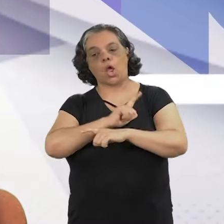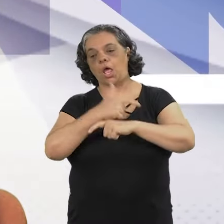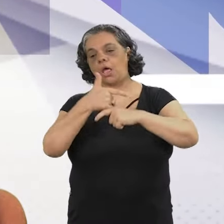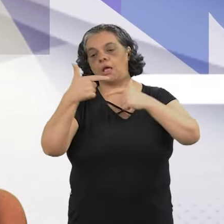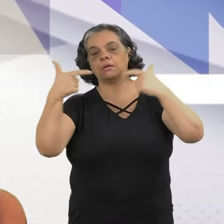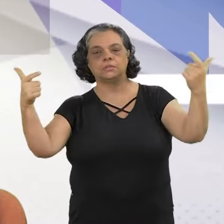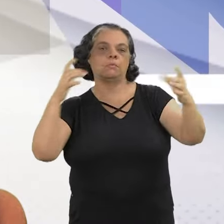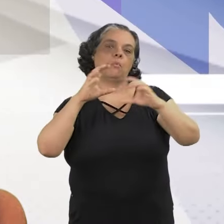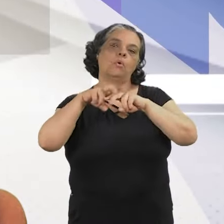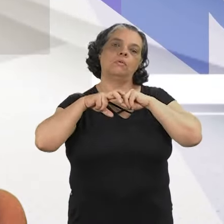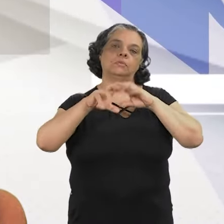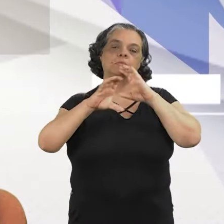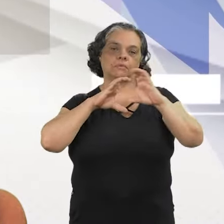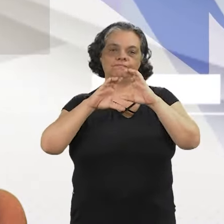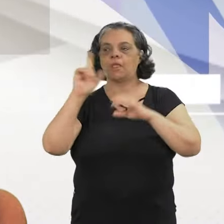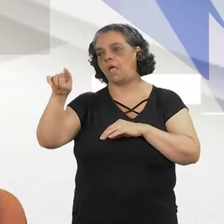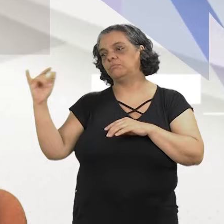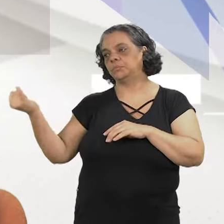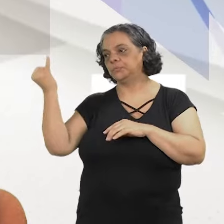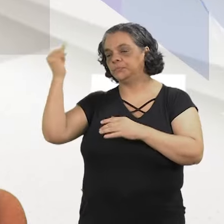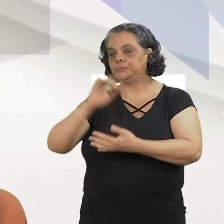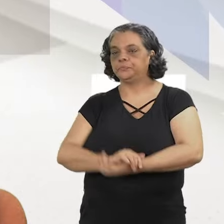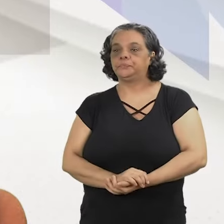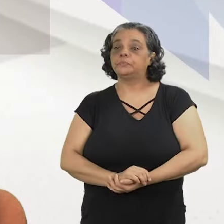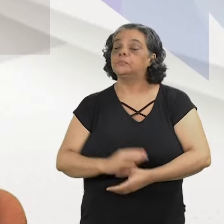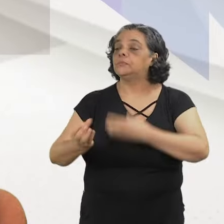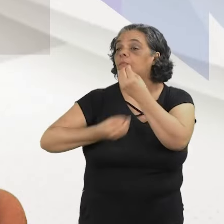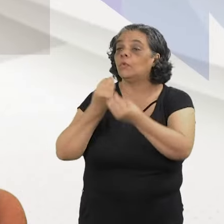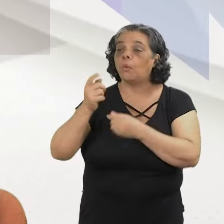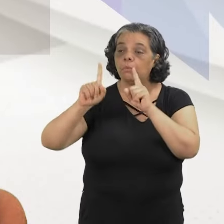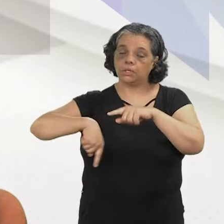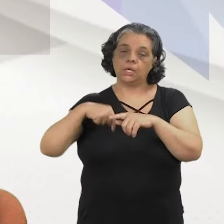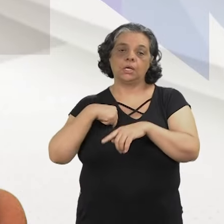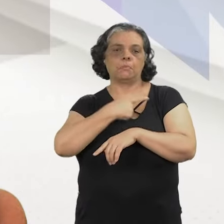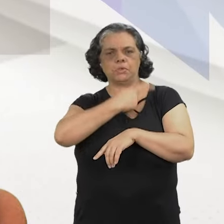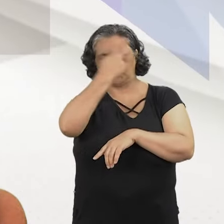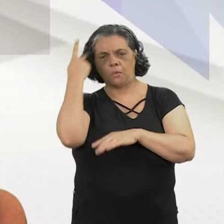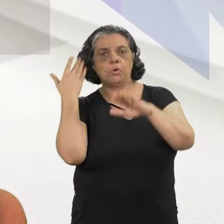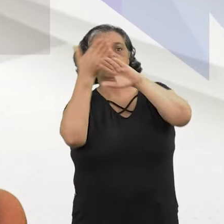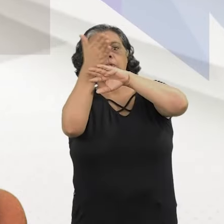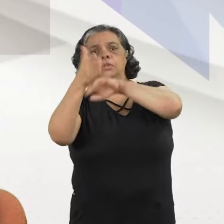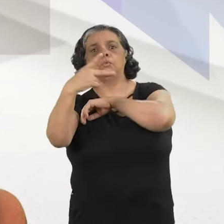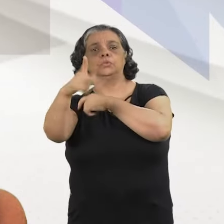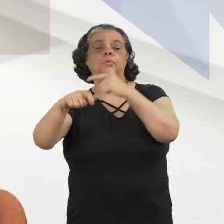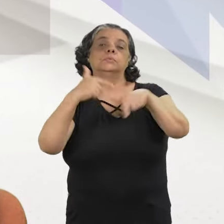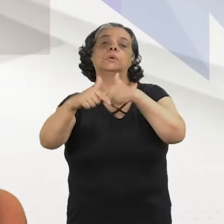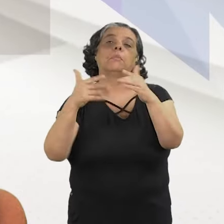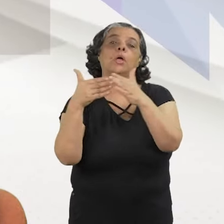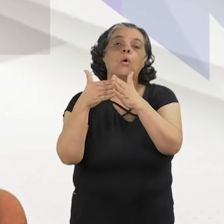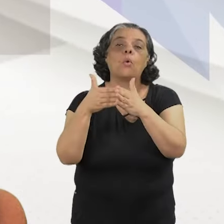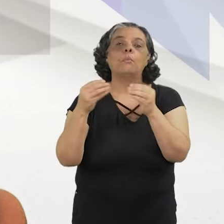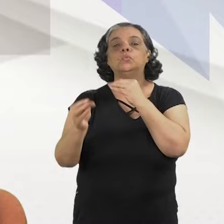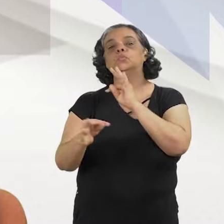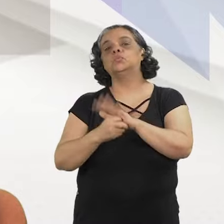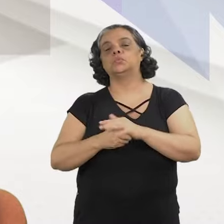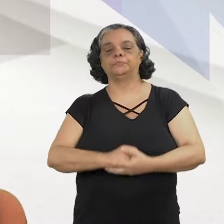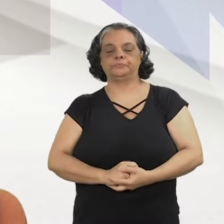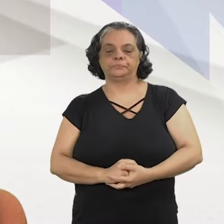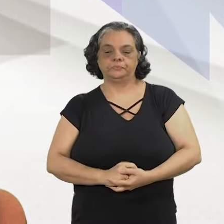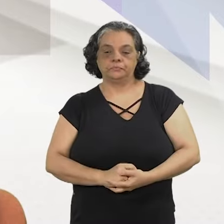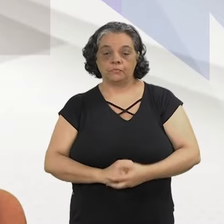através dessa comunicação importante e marene como é que o pessoal pode estar acessando teu trabalho pode estar acompanhando o que que tu estás